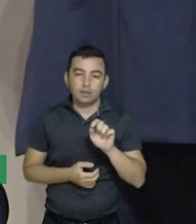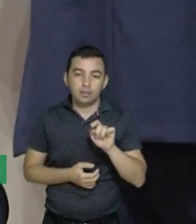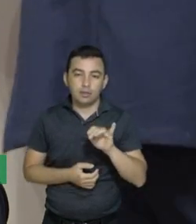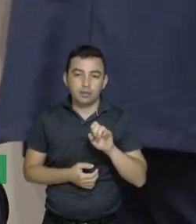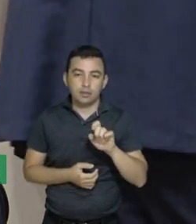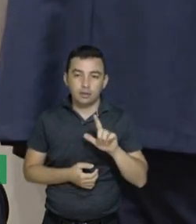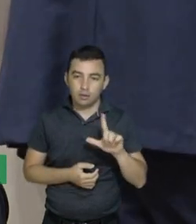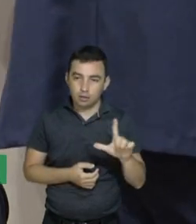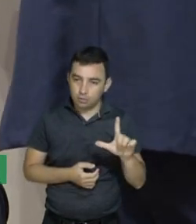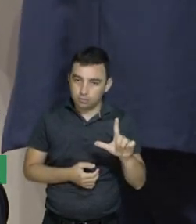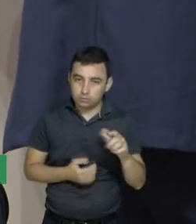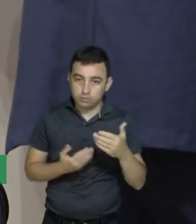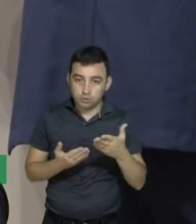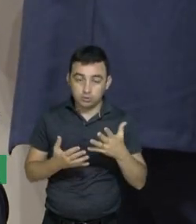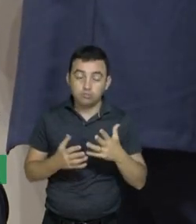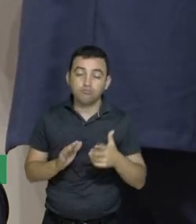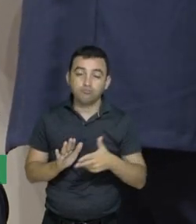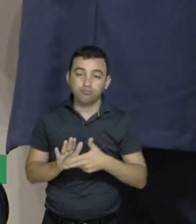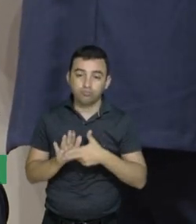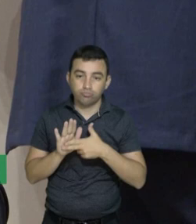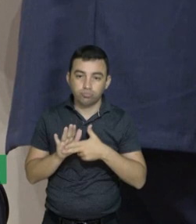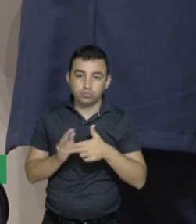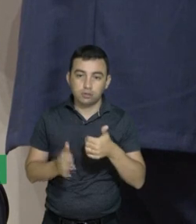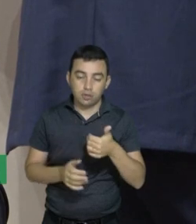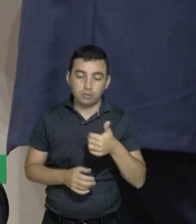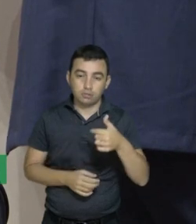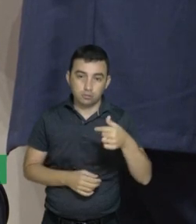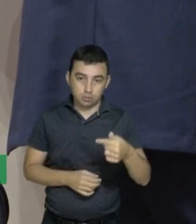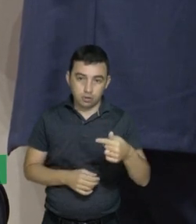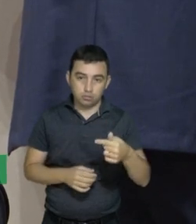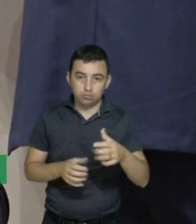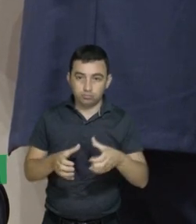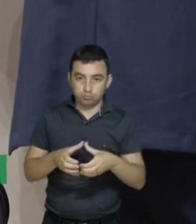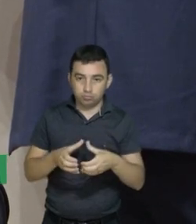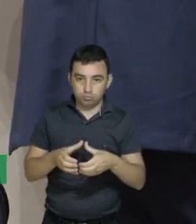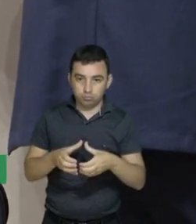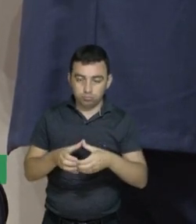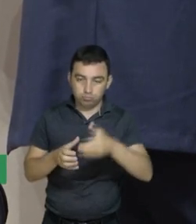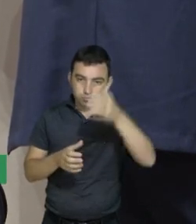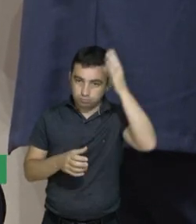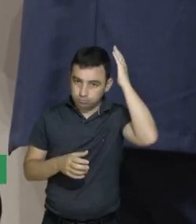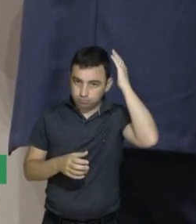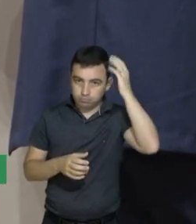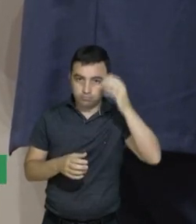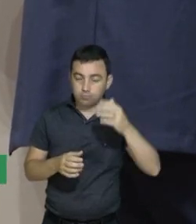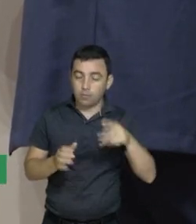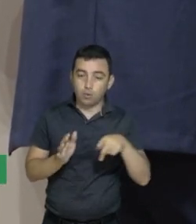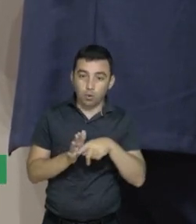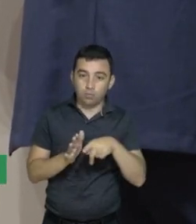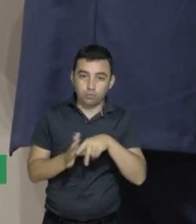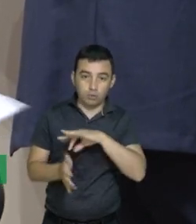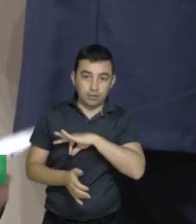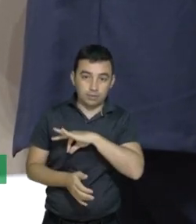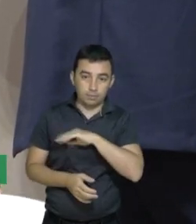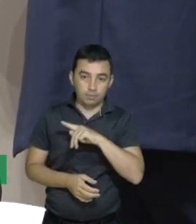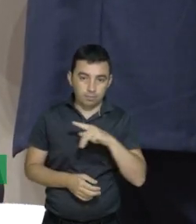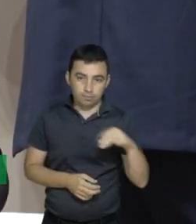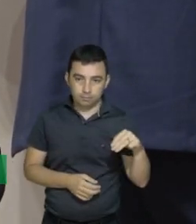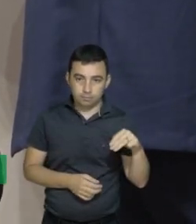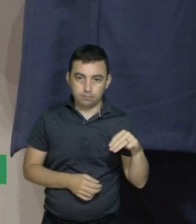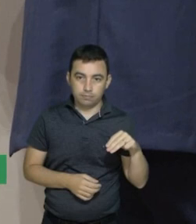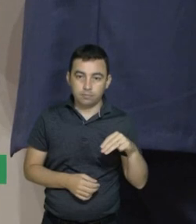por assumir o comando do 17º Batalhão de Polícia Militar na zona sul de Joinville em discussão